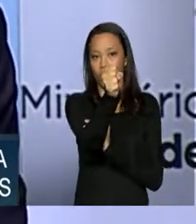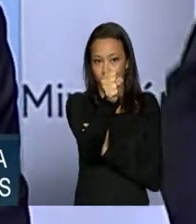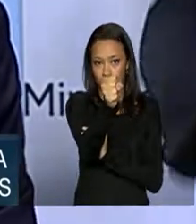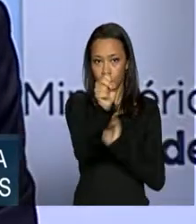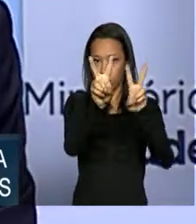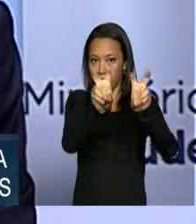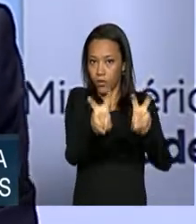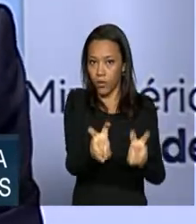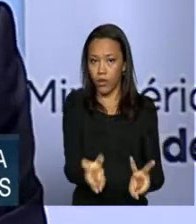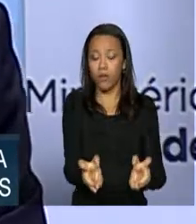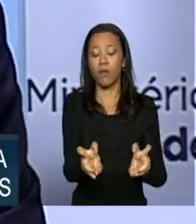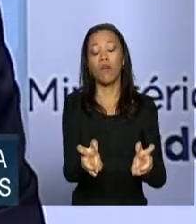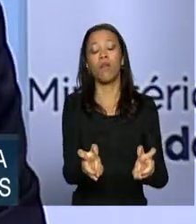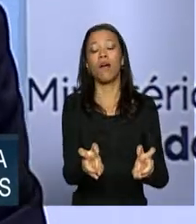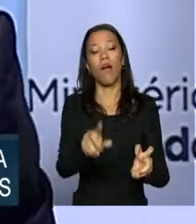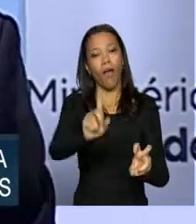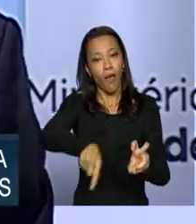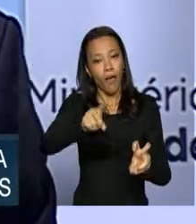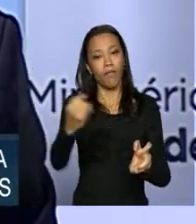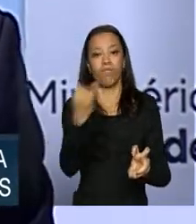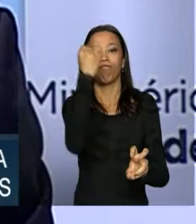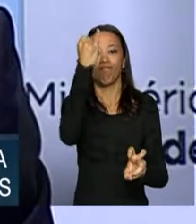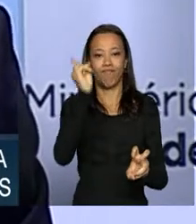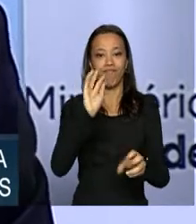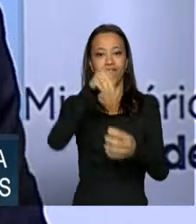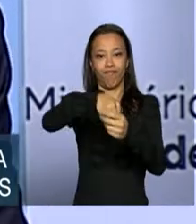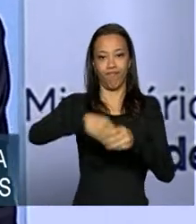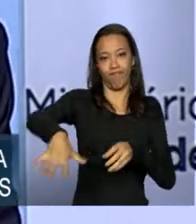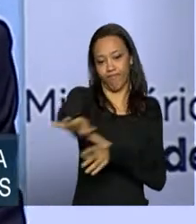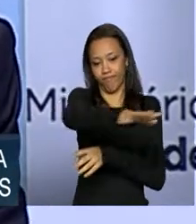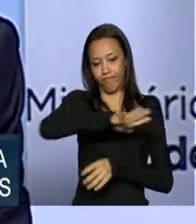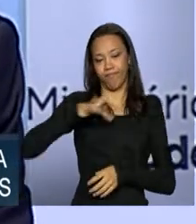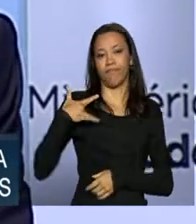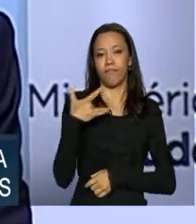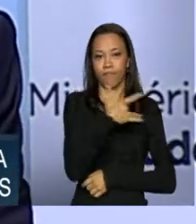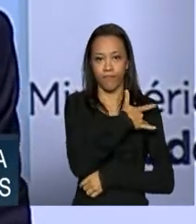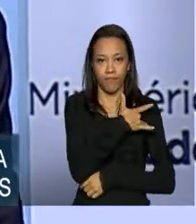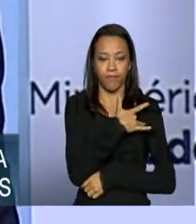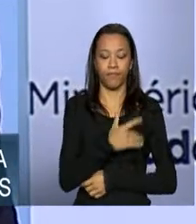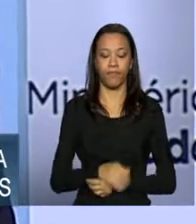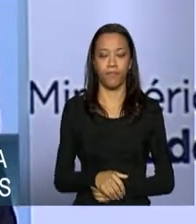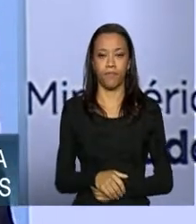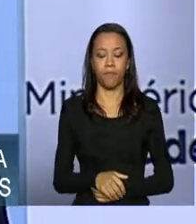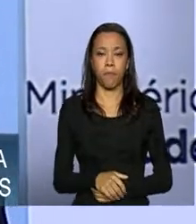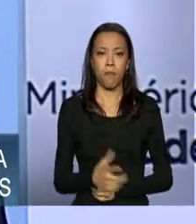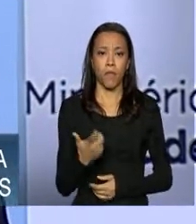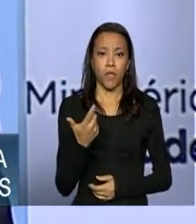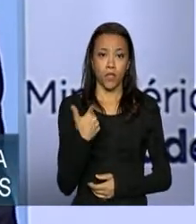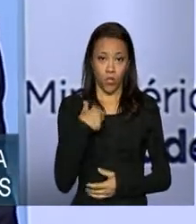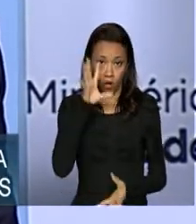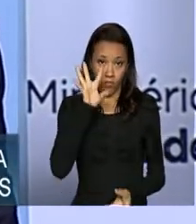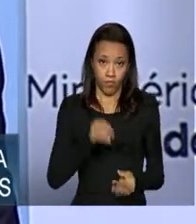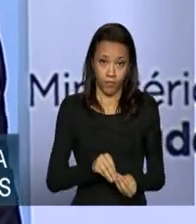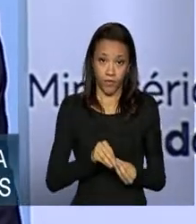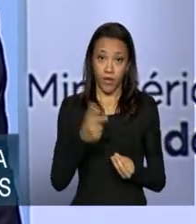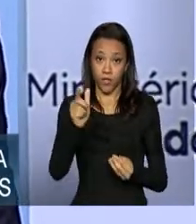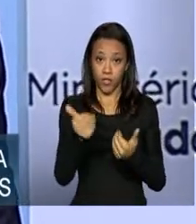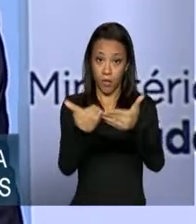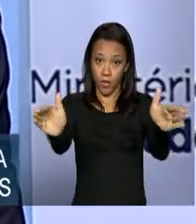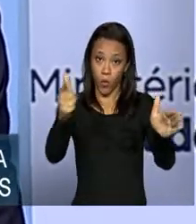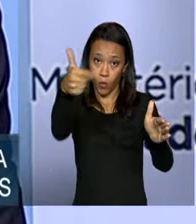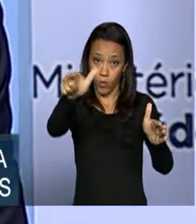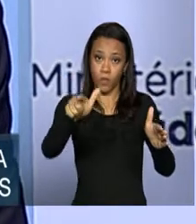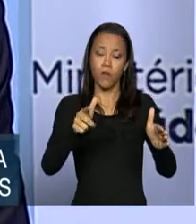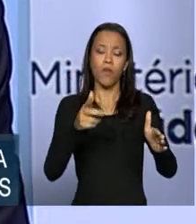no âmbito, no âmbito da saúde pública. Eu queria só, para fazer aqui um fecho antes de abrir,